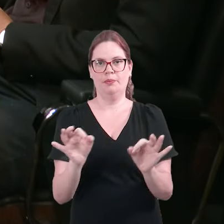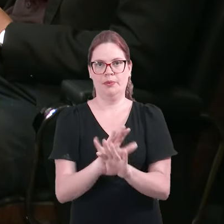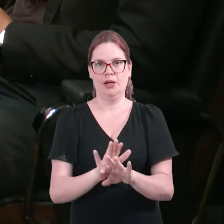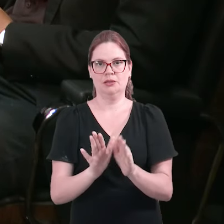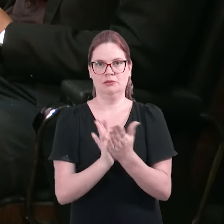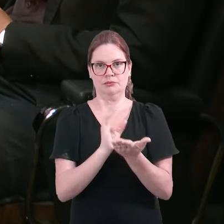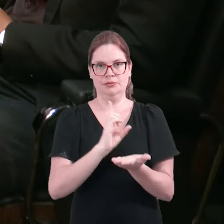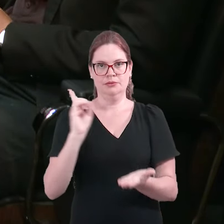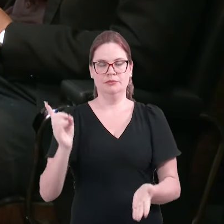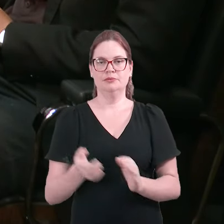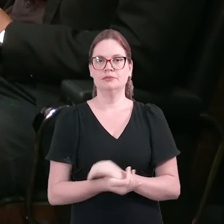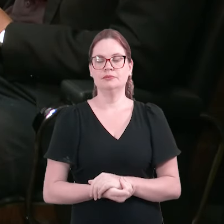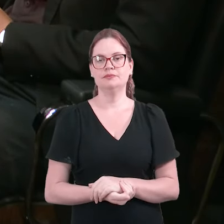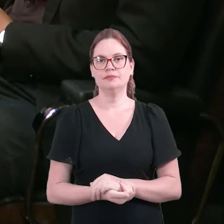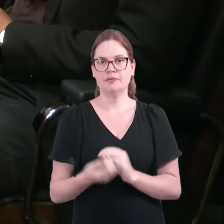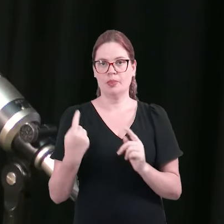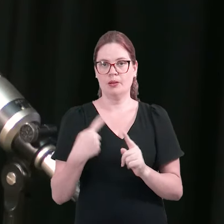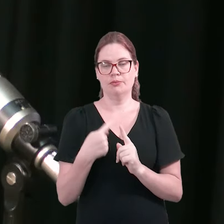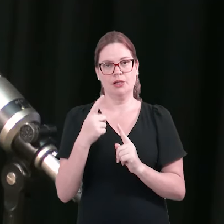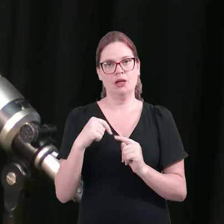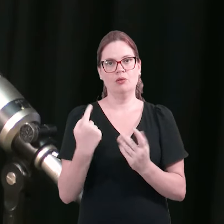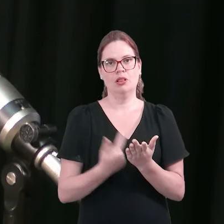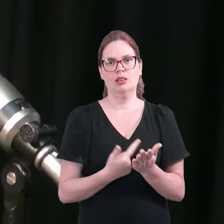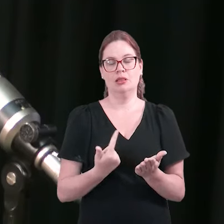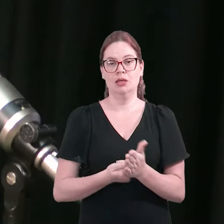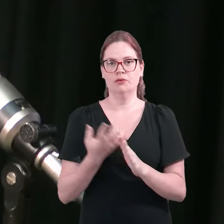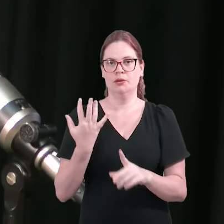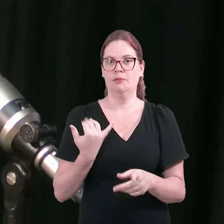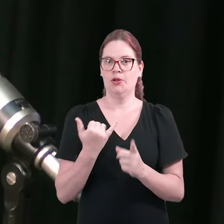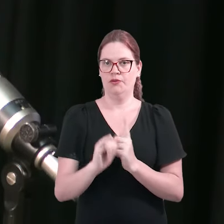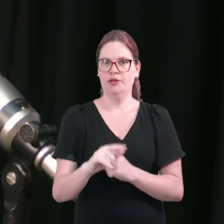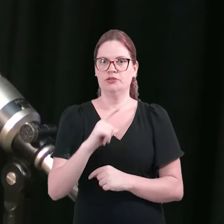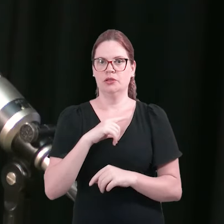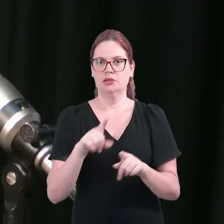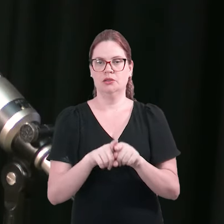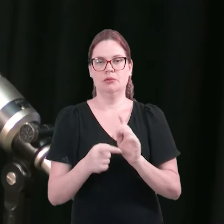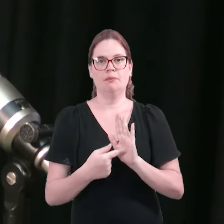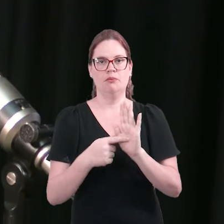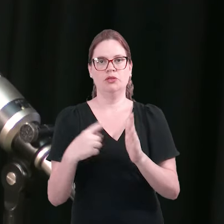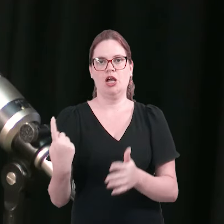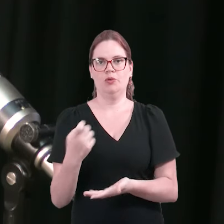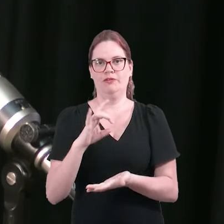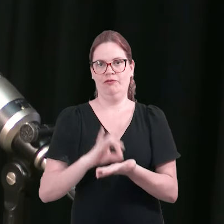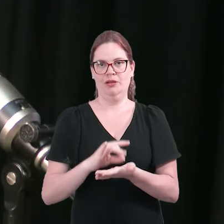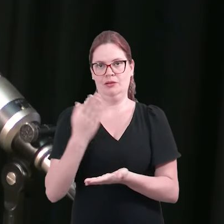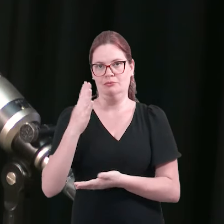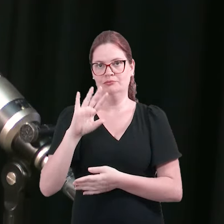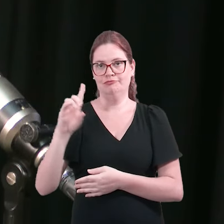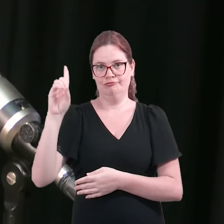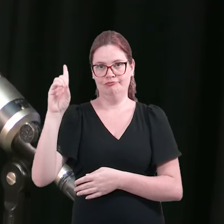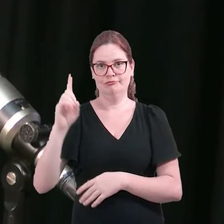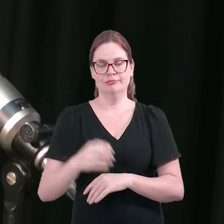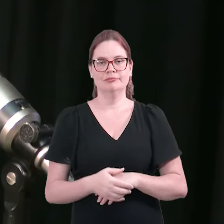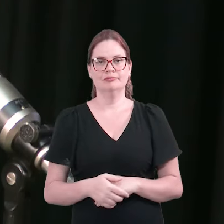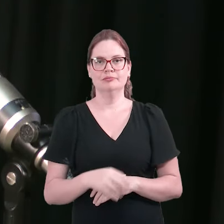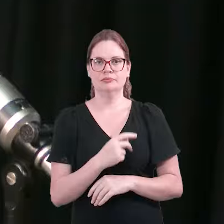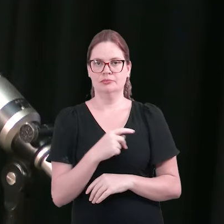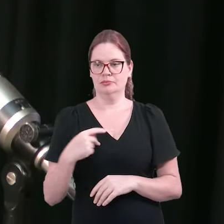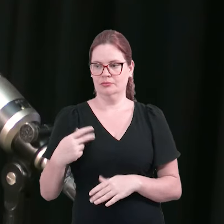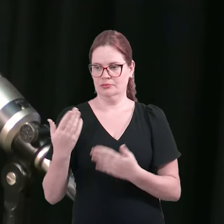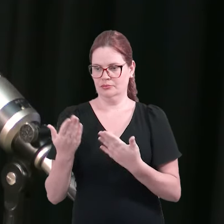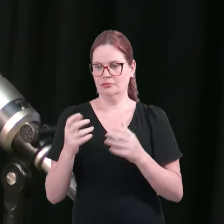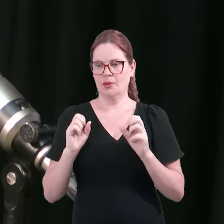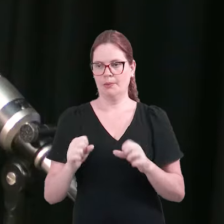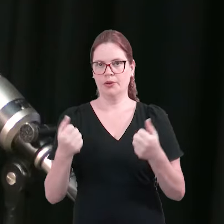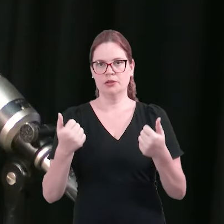Novo Testamento, né? Um livro que é essencialmente profético e que contém a verdade de Deus. E aí o pastor Cleiton